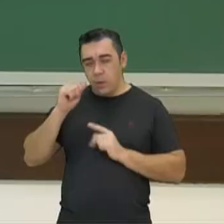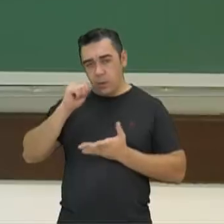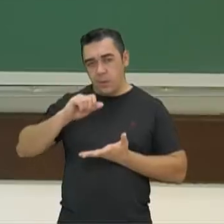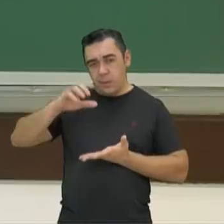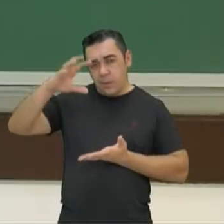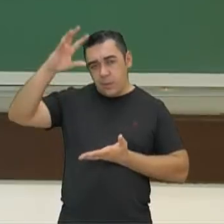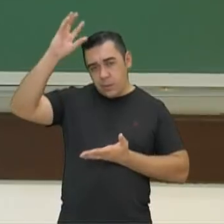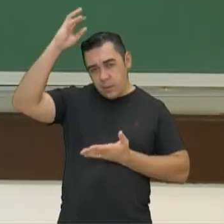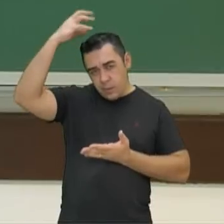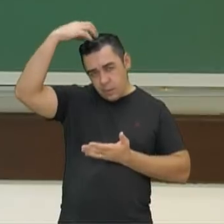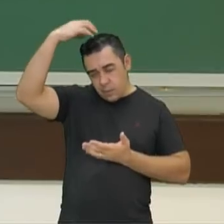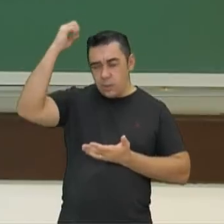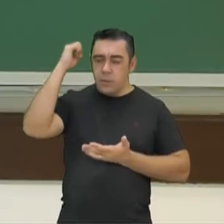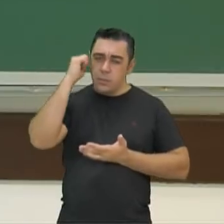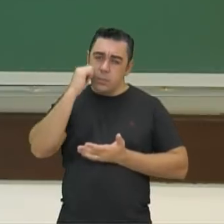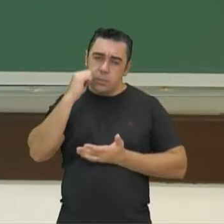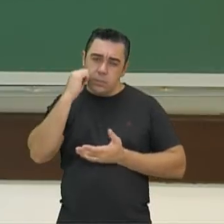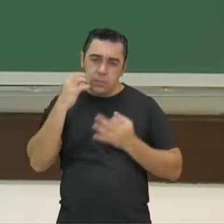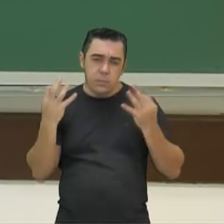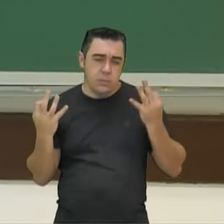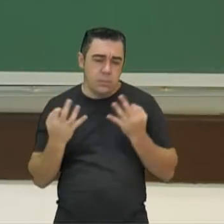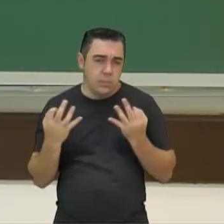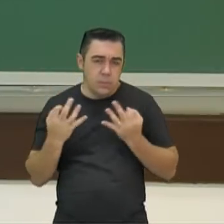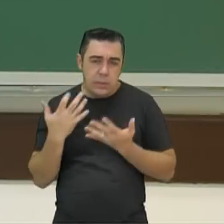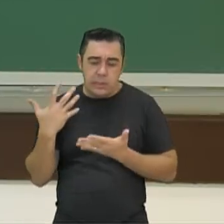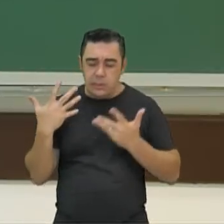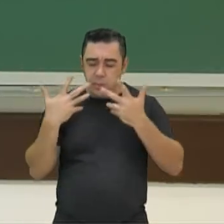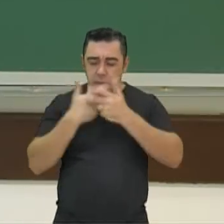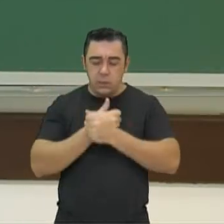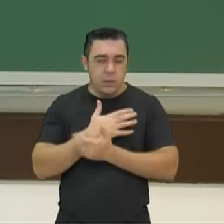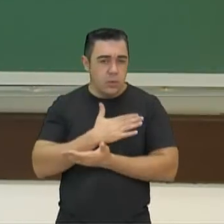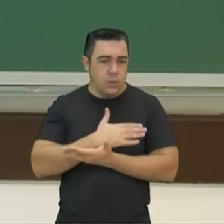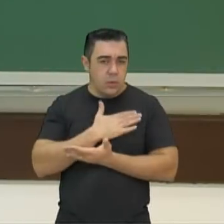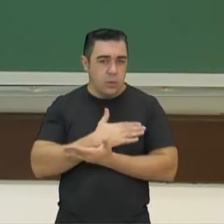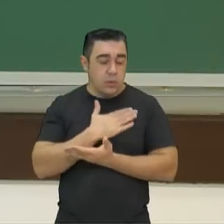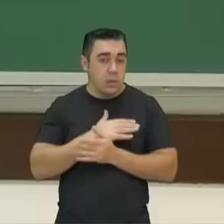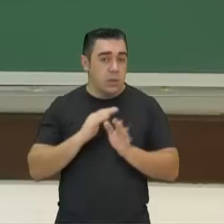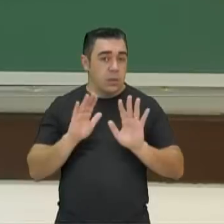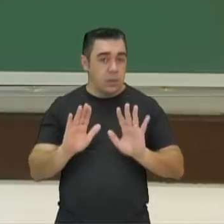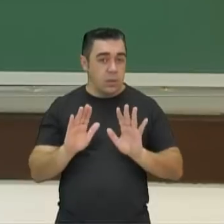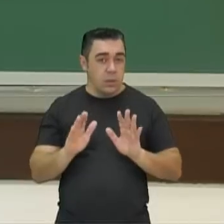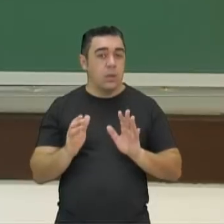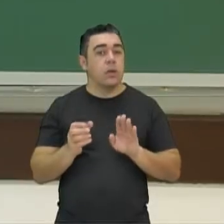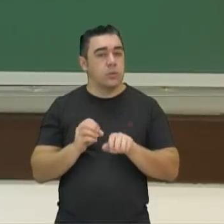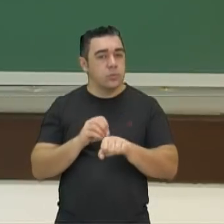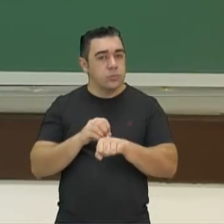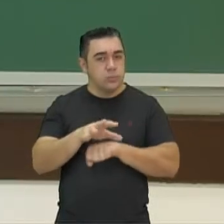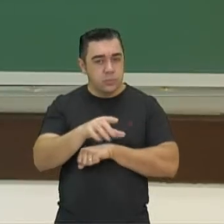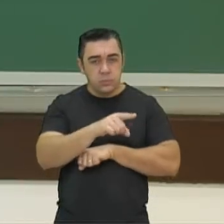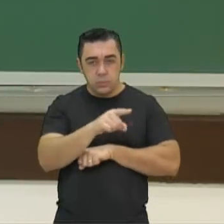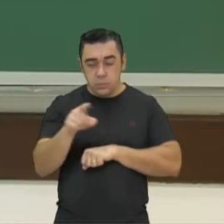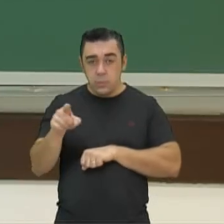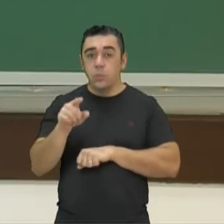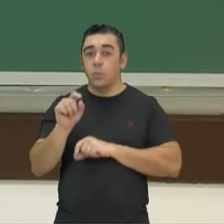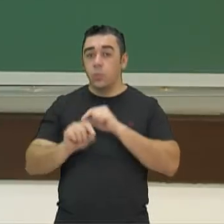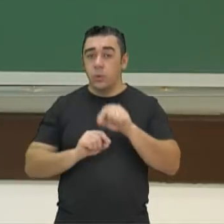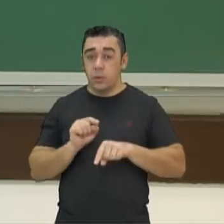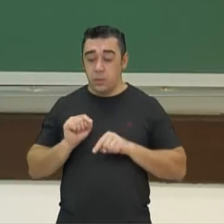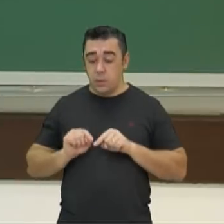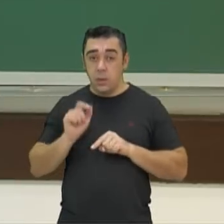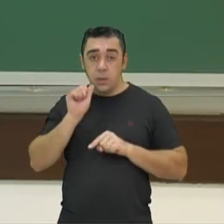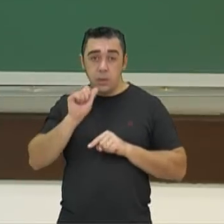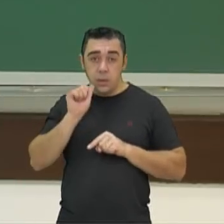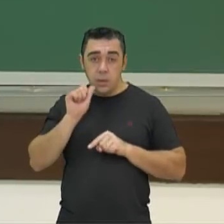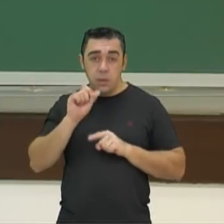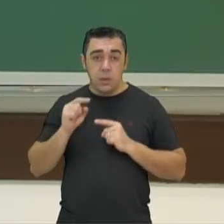né? Então, ela, assim, ela se veste muito bem, gosta de maquiagem. O que eu costumo falar para os meus alunos lá na sala de aula? Que a dama,